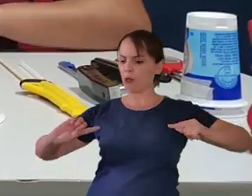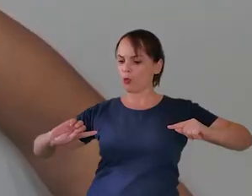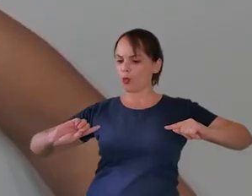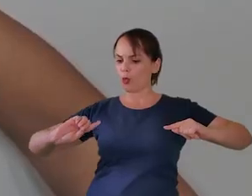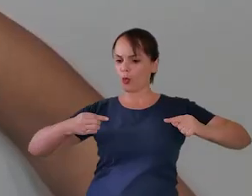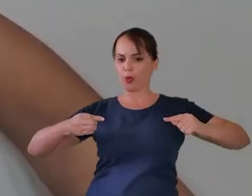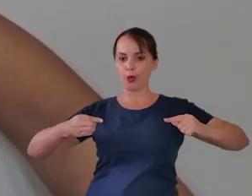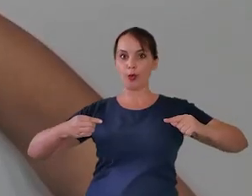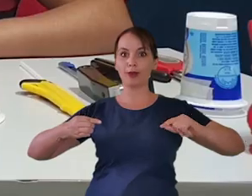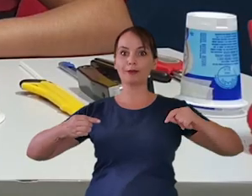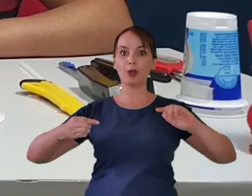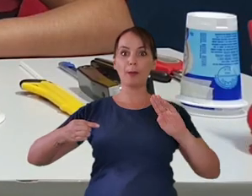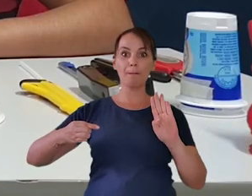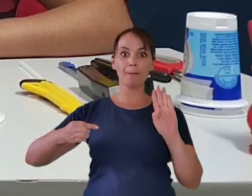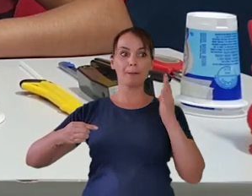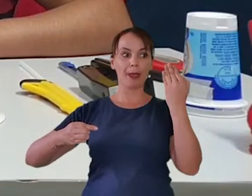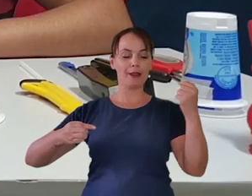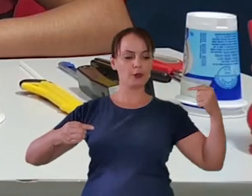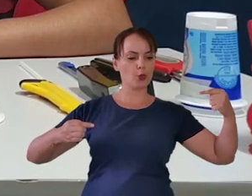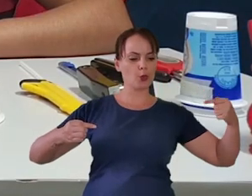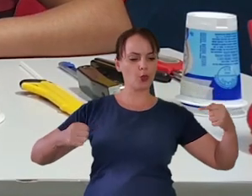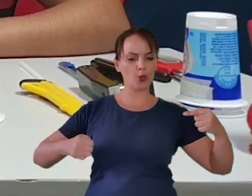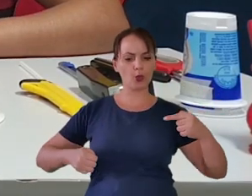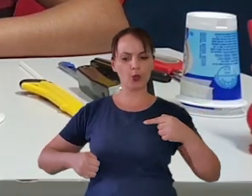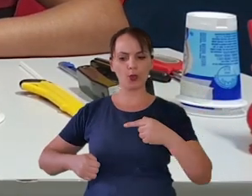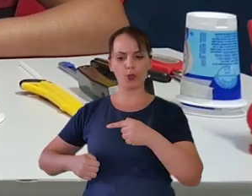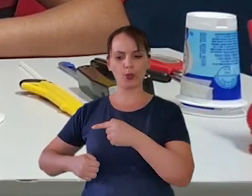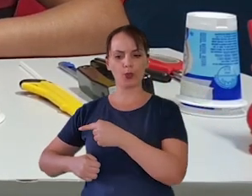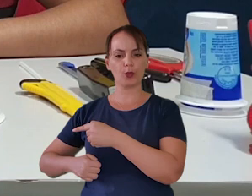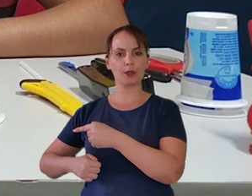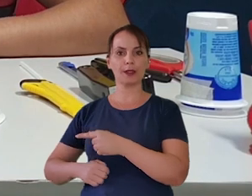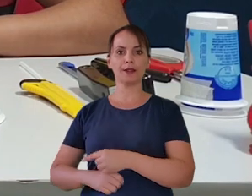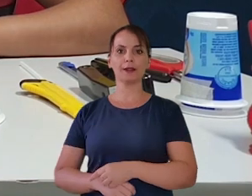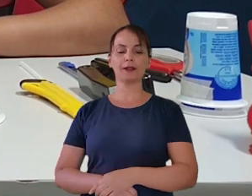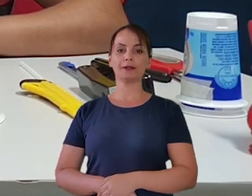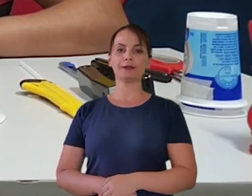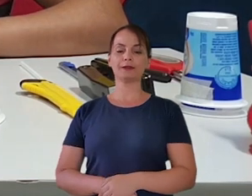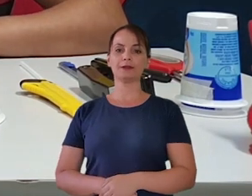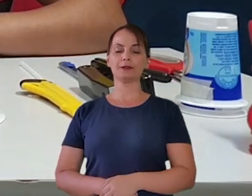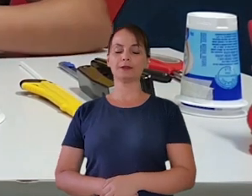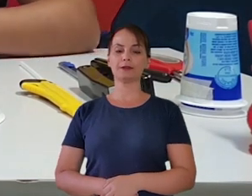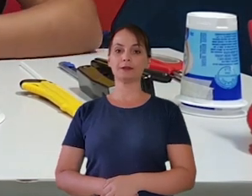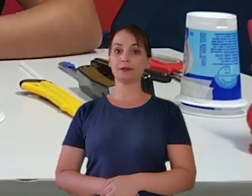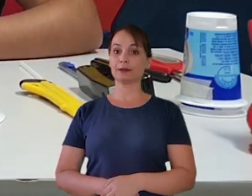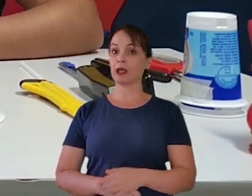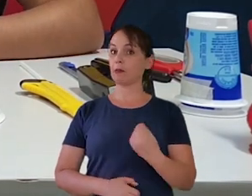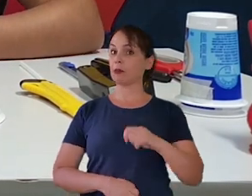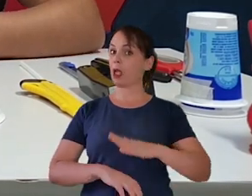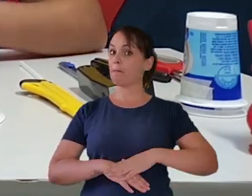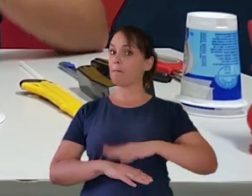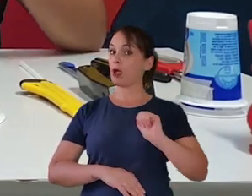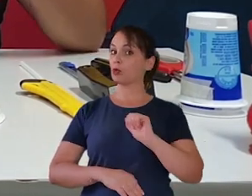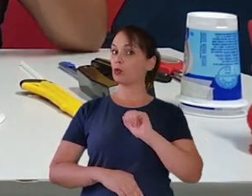passar o palito, né? Tu tem que passar o palito por esses furinhos aqui. E eles têm que ser maior do que o